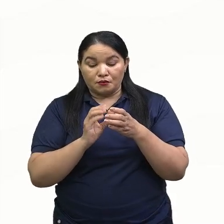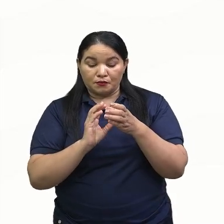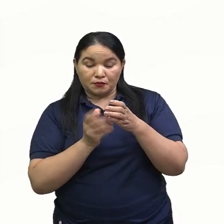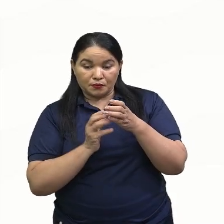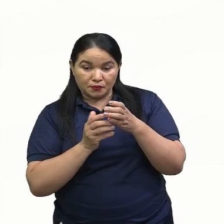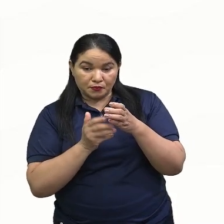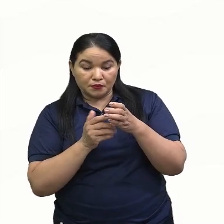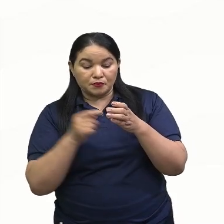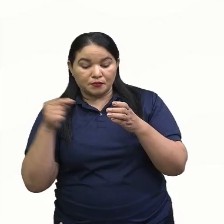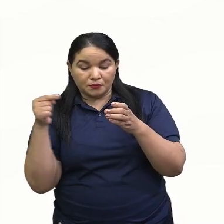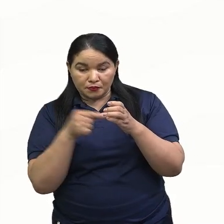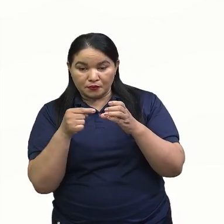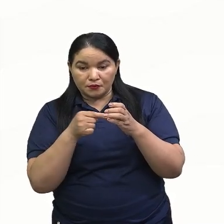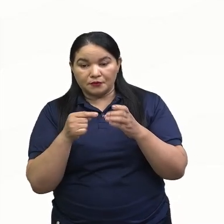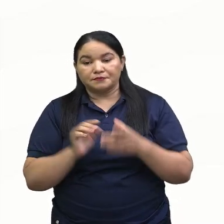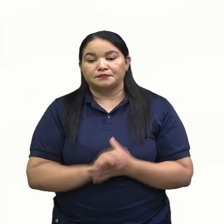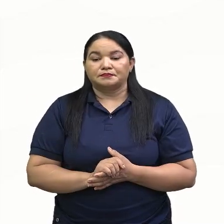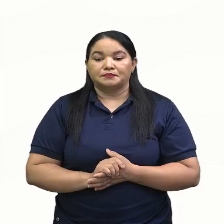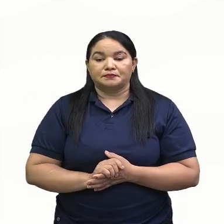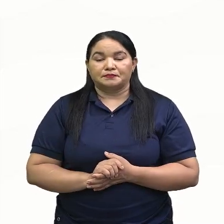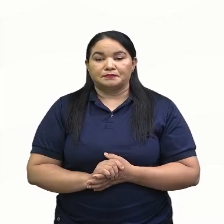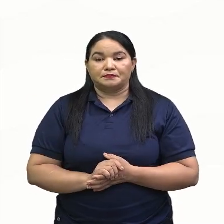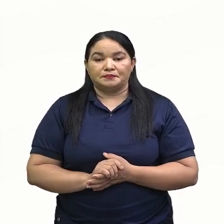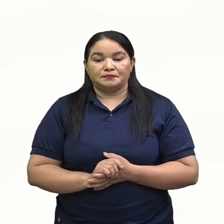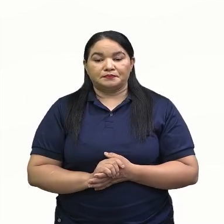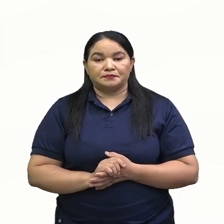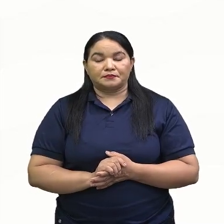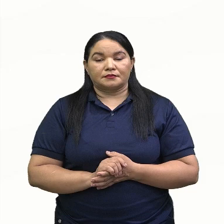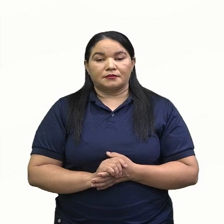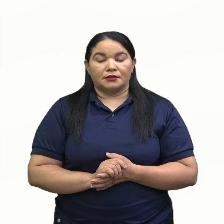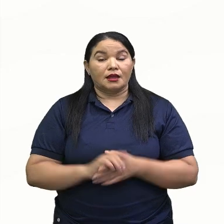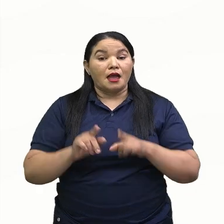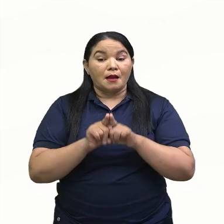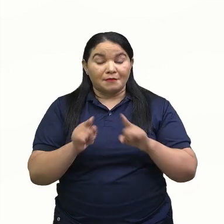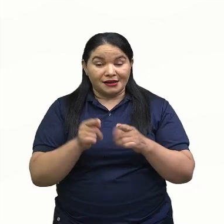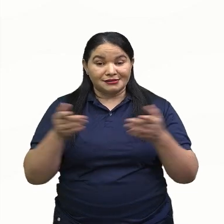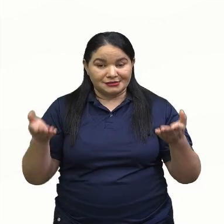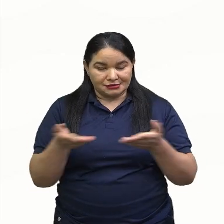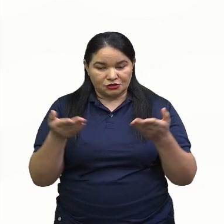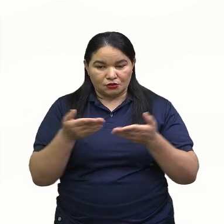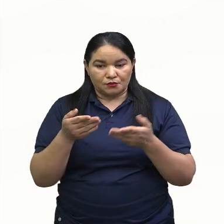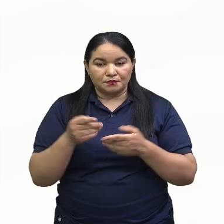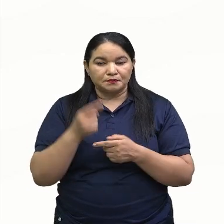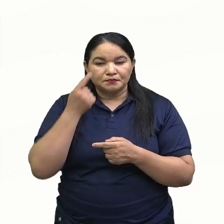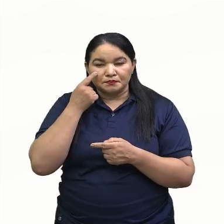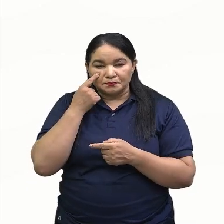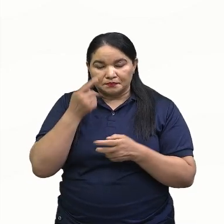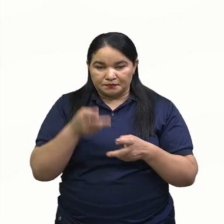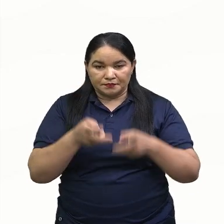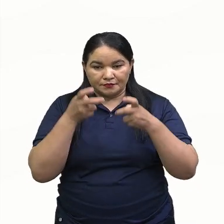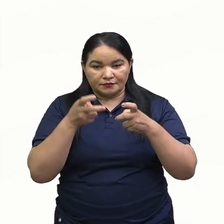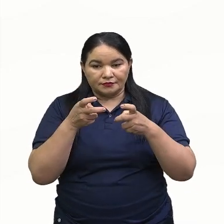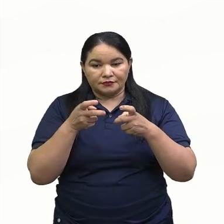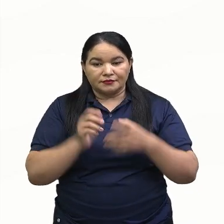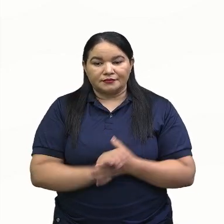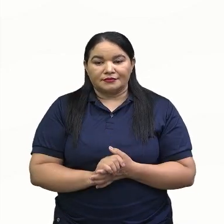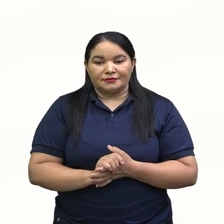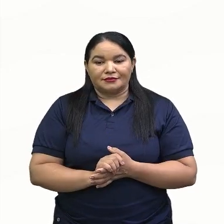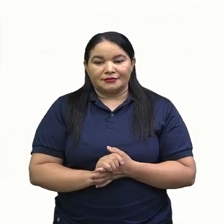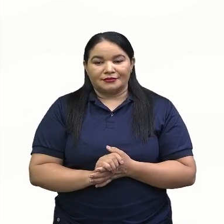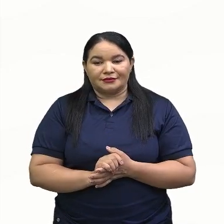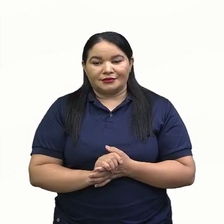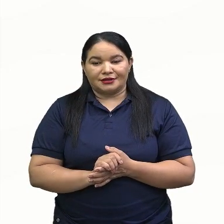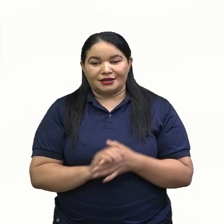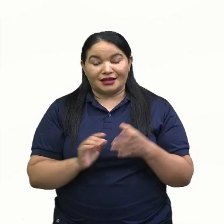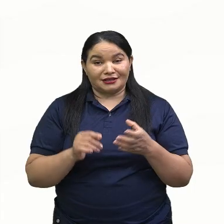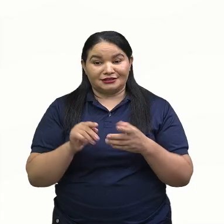Pronto. Vou deixar assim. Interruptor. Só que, neste caso aqui, claro que aqui não é o interruptor, né,